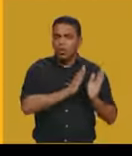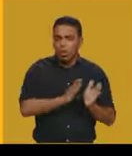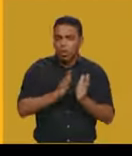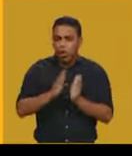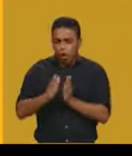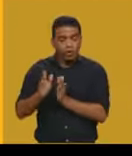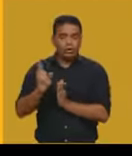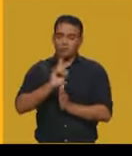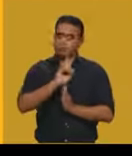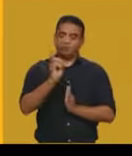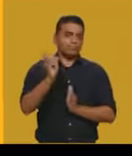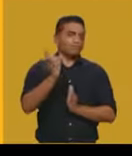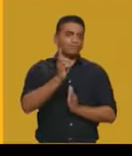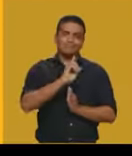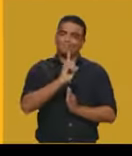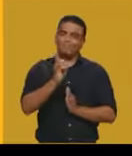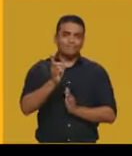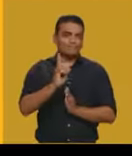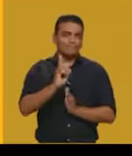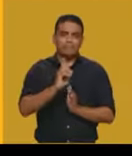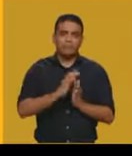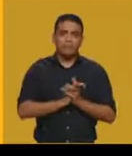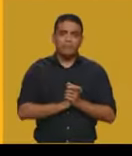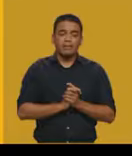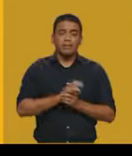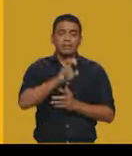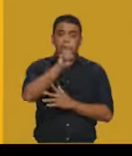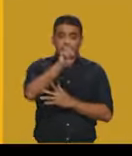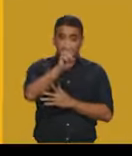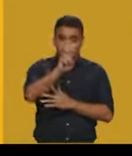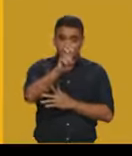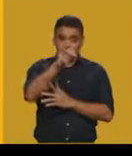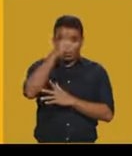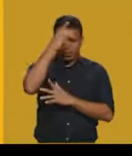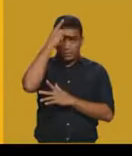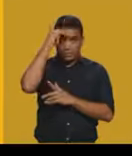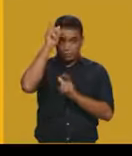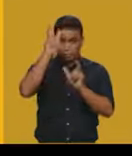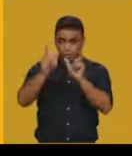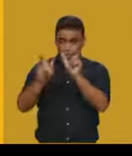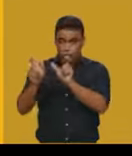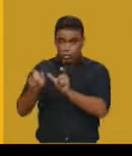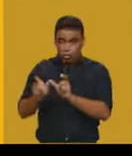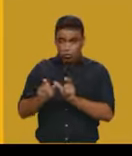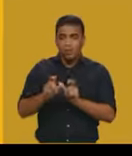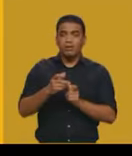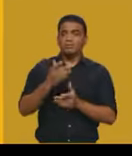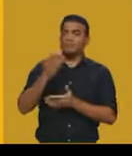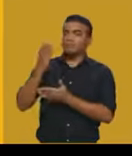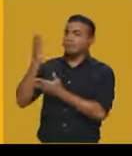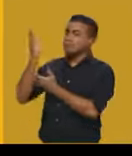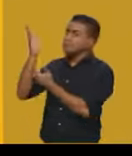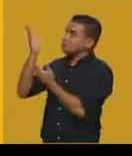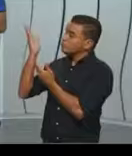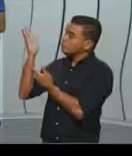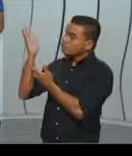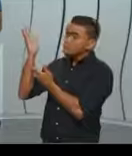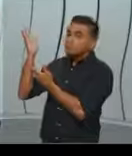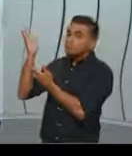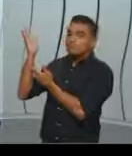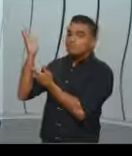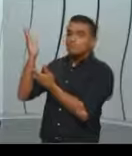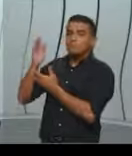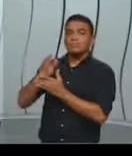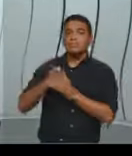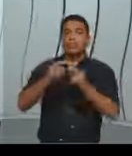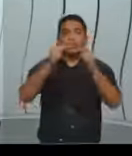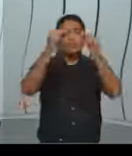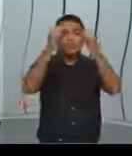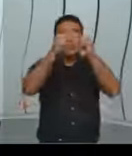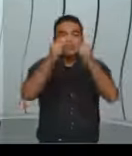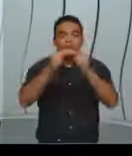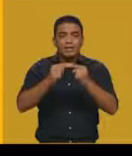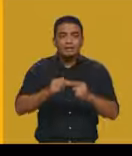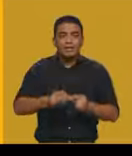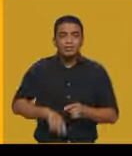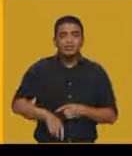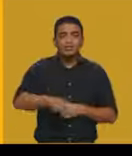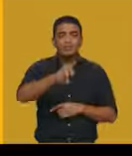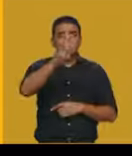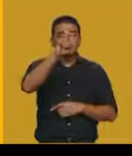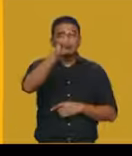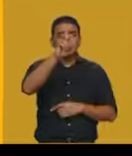Não. Então lá, 5 pessoas. Zoe, Otto, Eva, Bia e Edu. Combinação 5 por